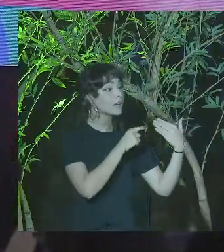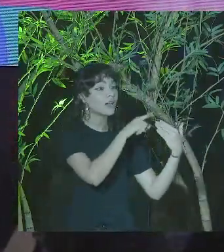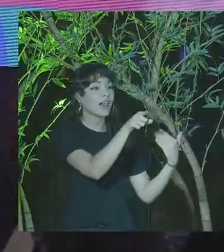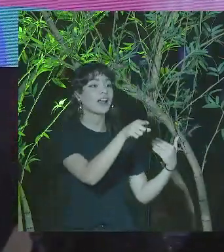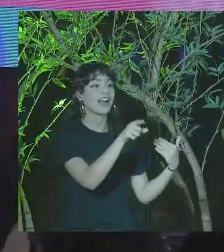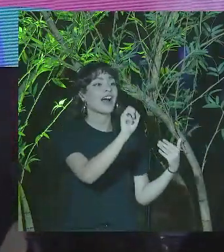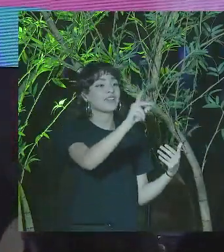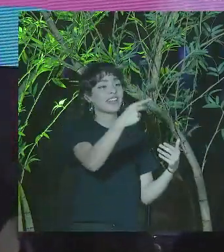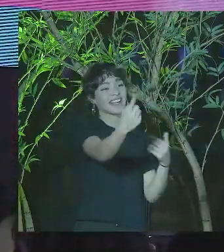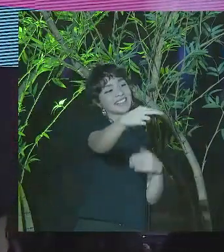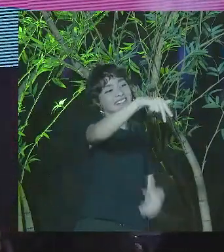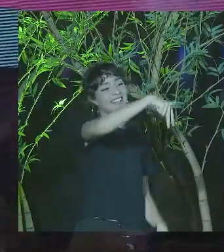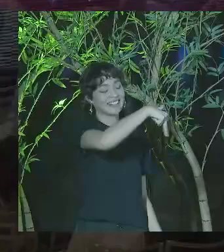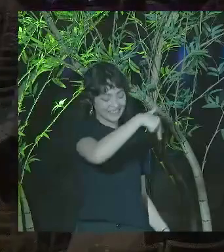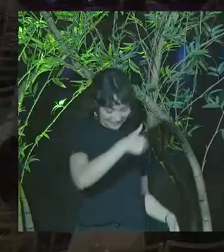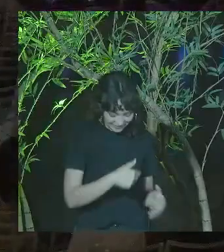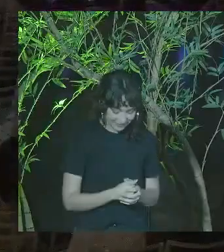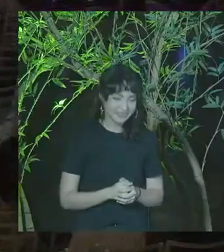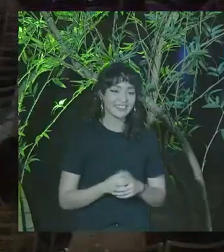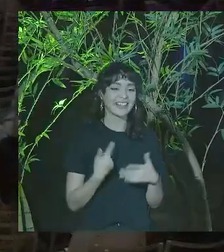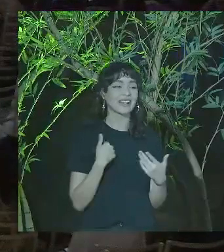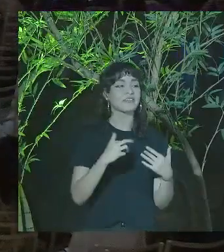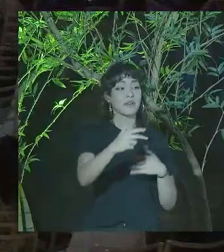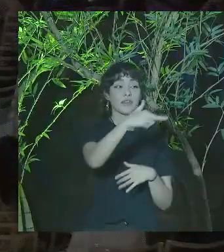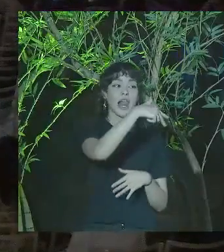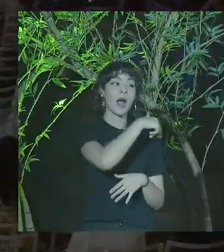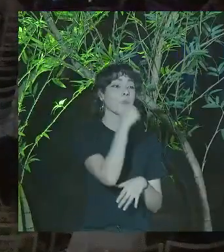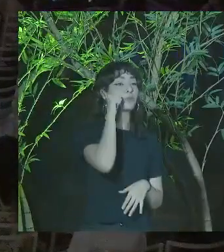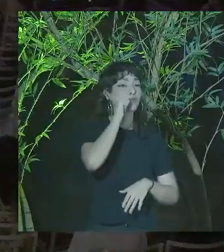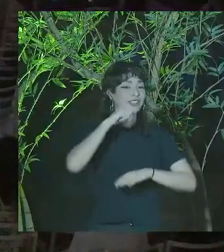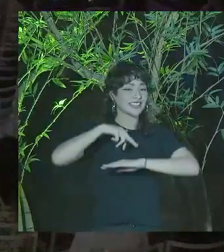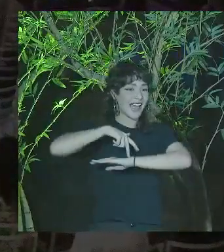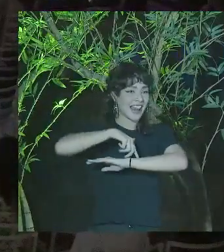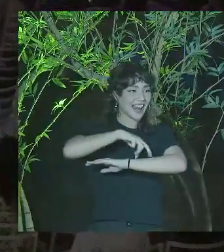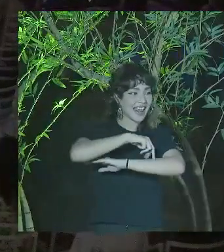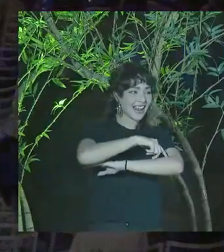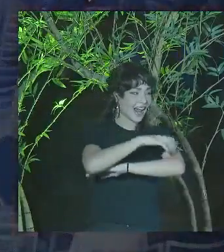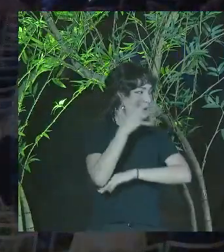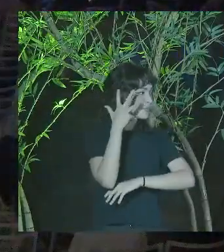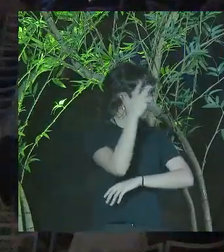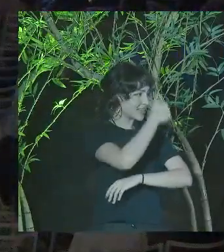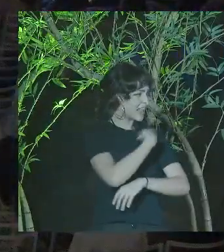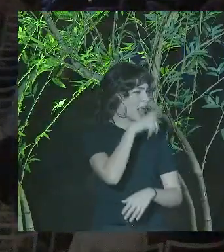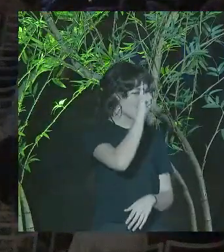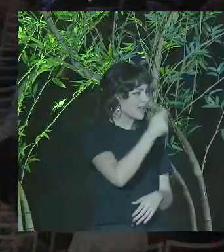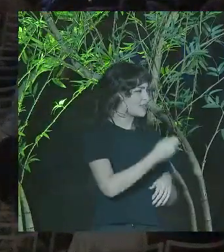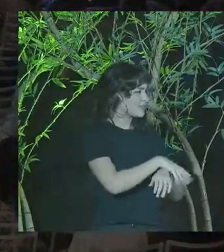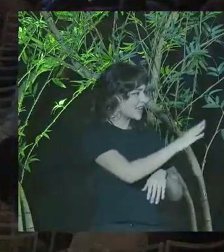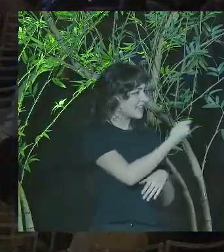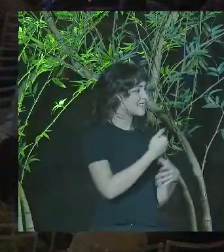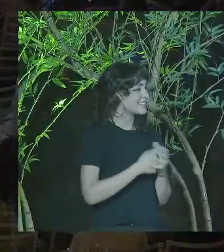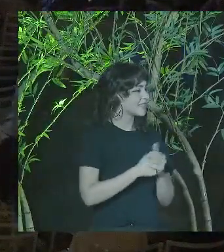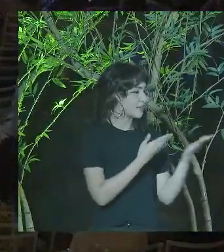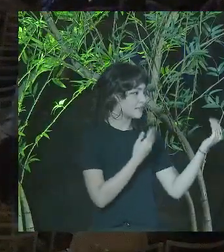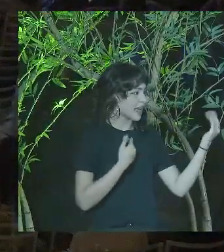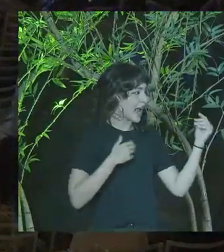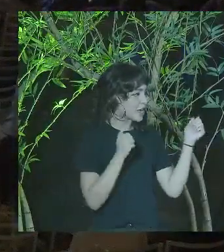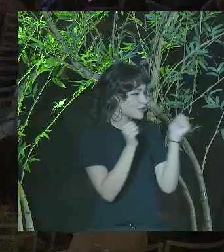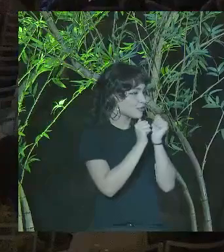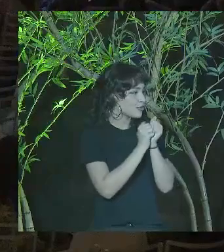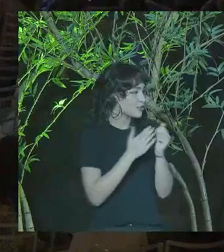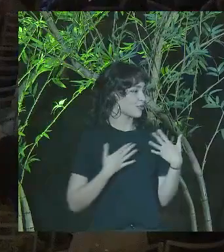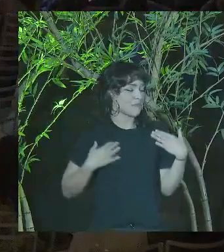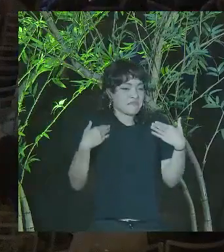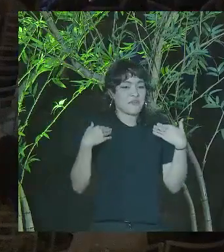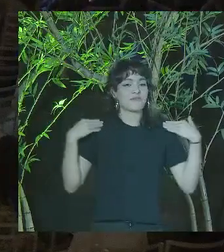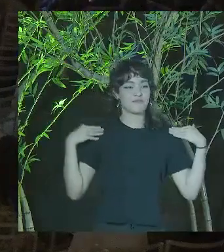lá. Vai, tu vai desfilar bonita, vem comigo. Vem, eu que mando. Vem cá, não faz assim, sobe seu